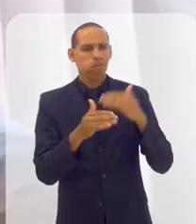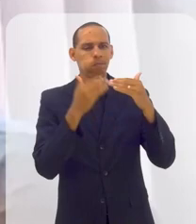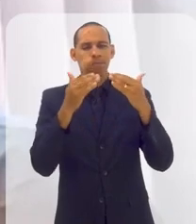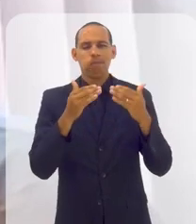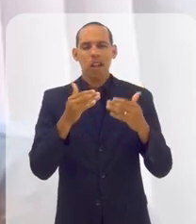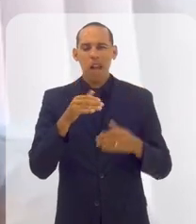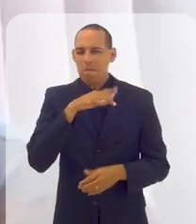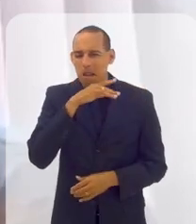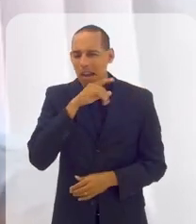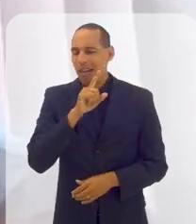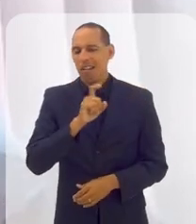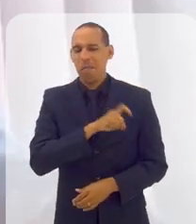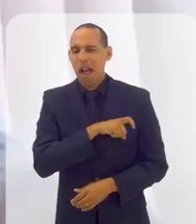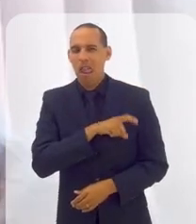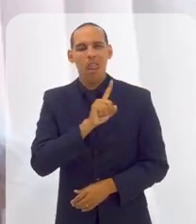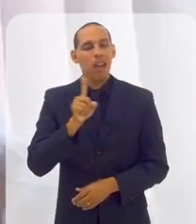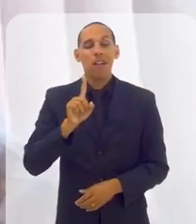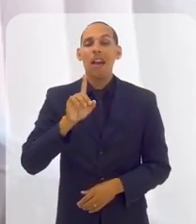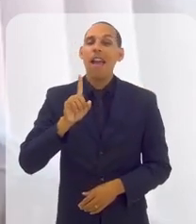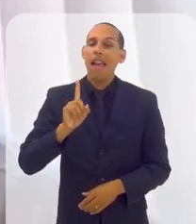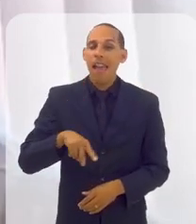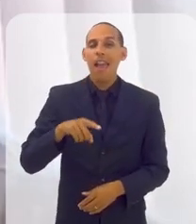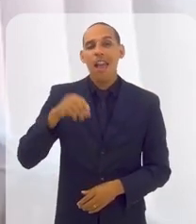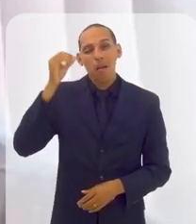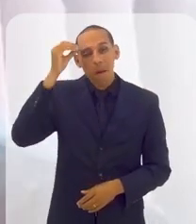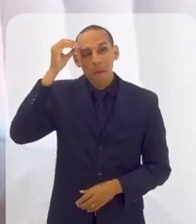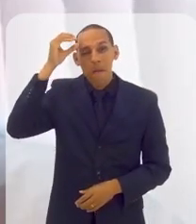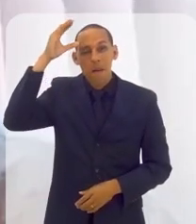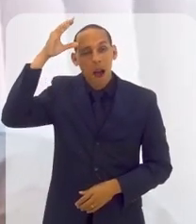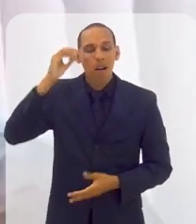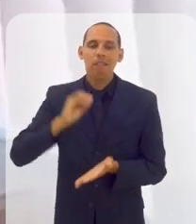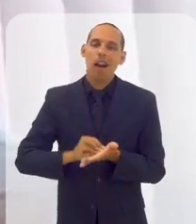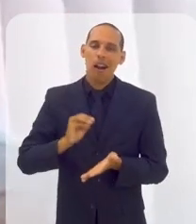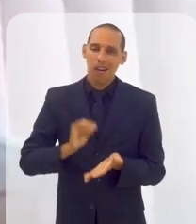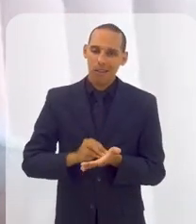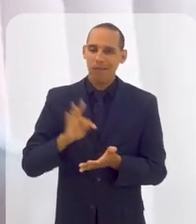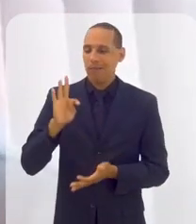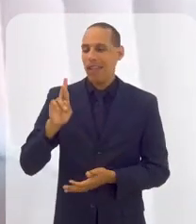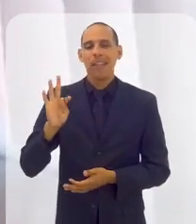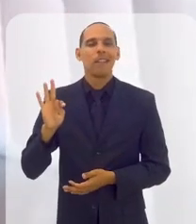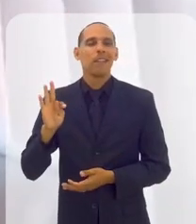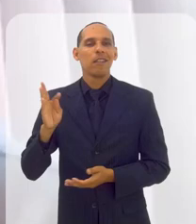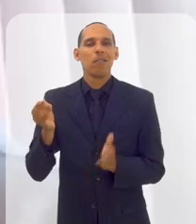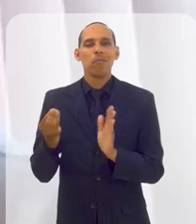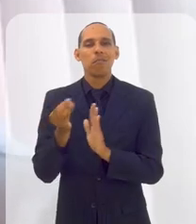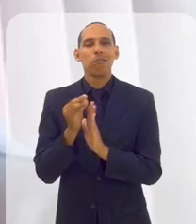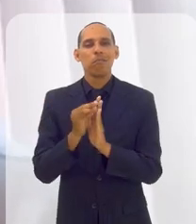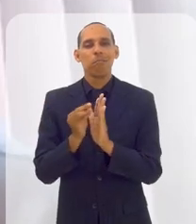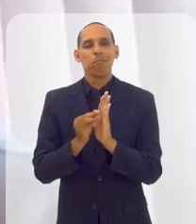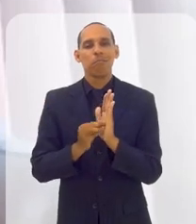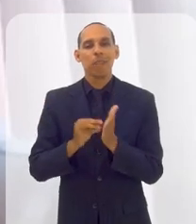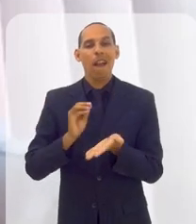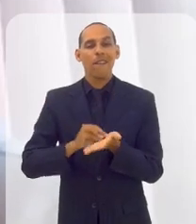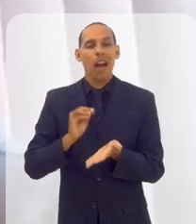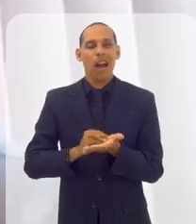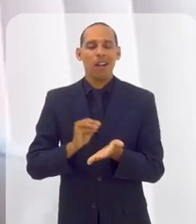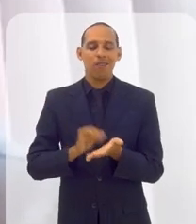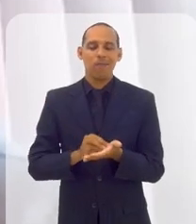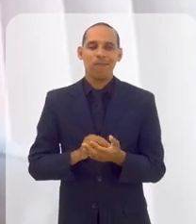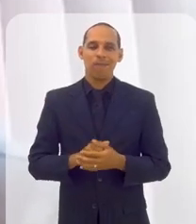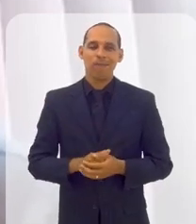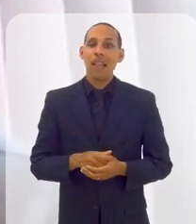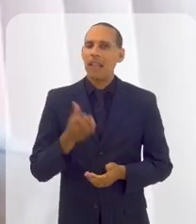obra, às vezes nem é por má fé, mas é por falta de conhecimento e não preenche o TRT de